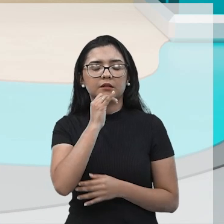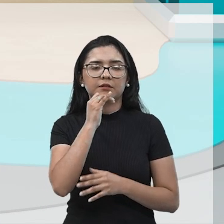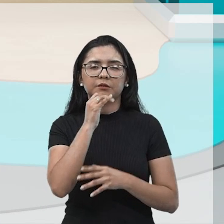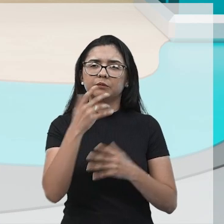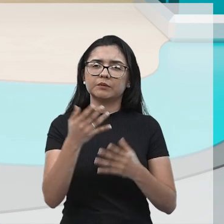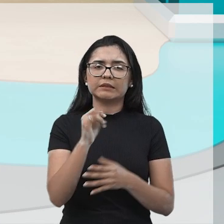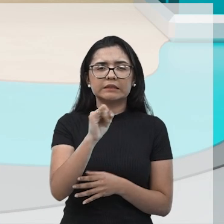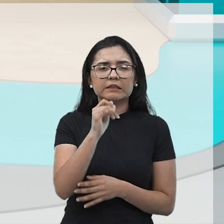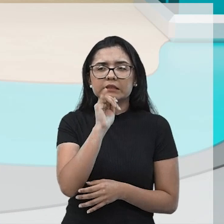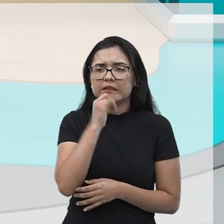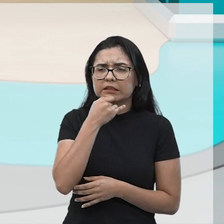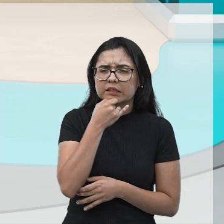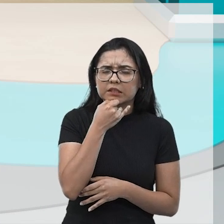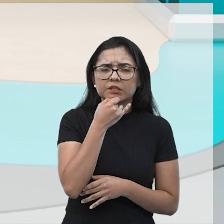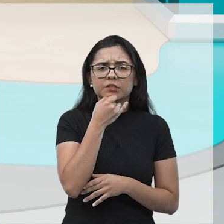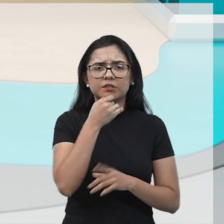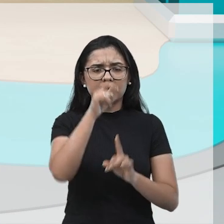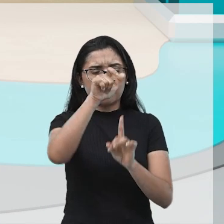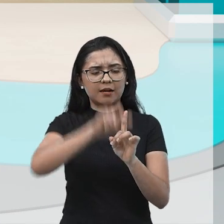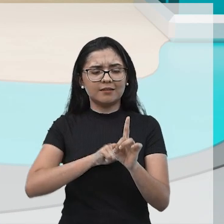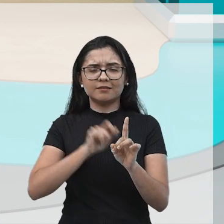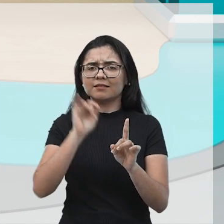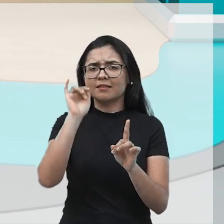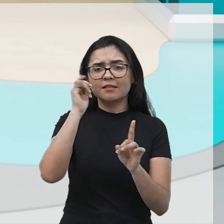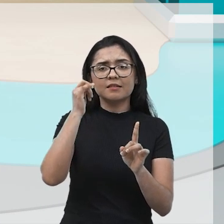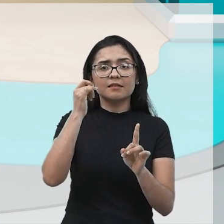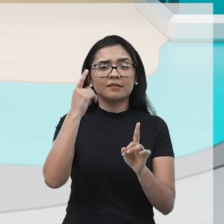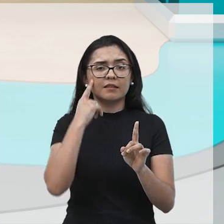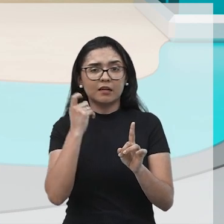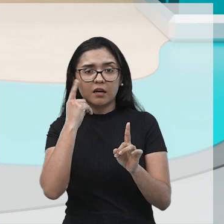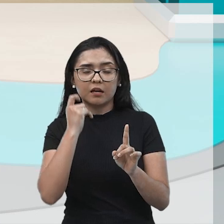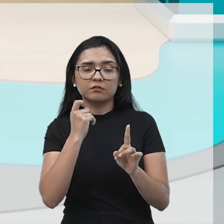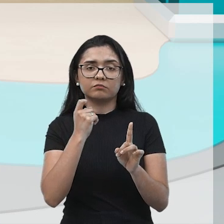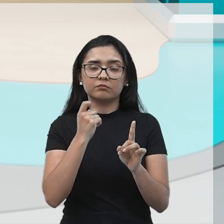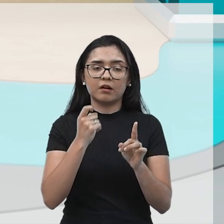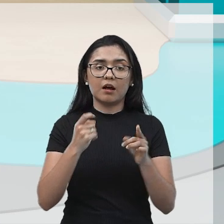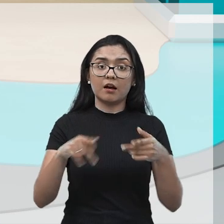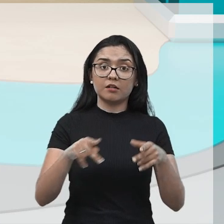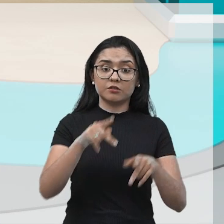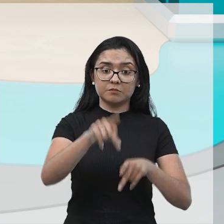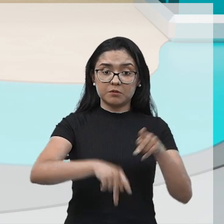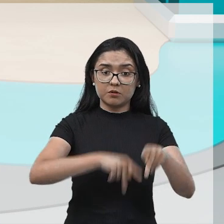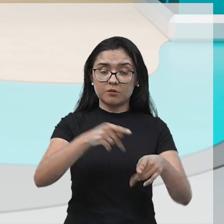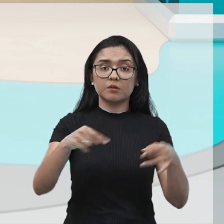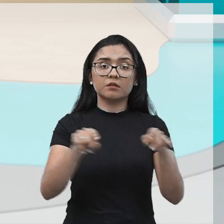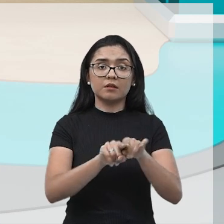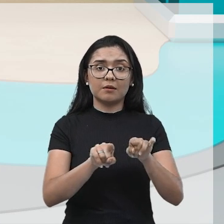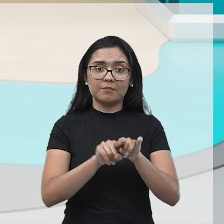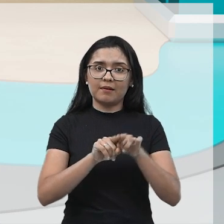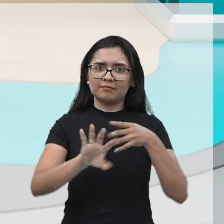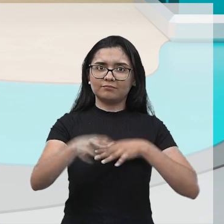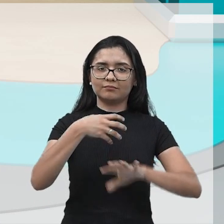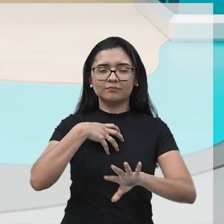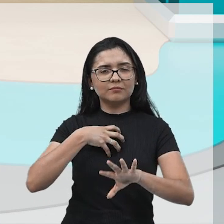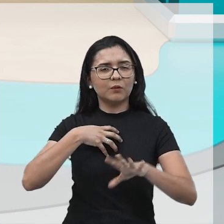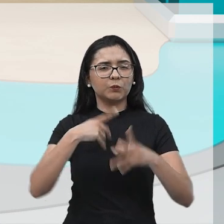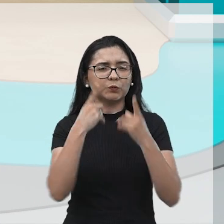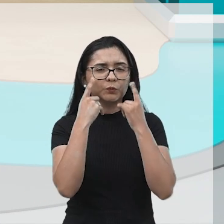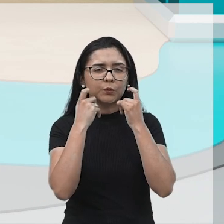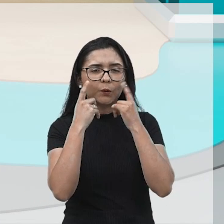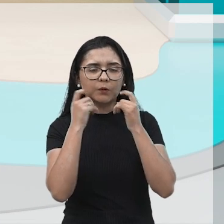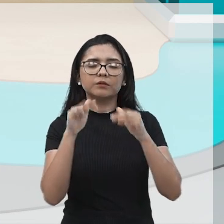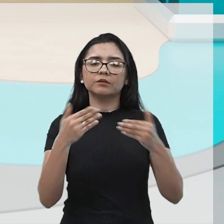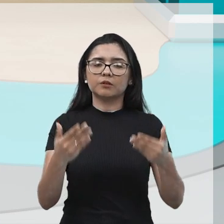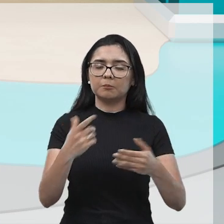se entristece, chora tão emocionalmente que o público também chora. Então, eles têm que passar